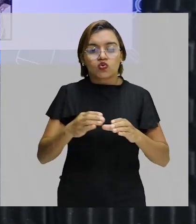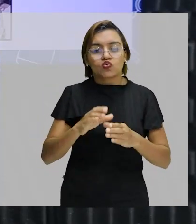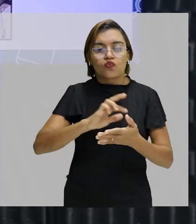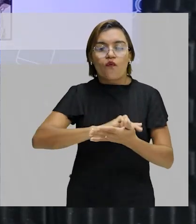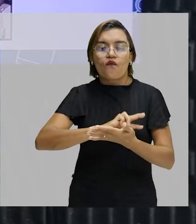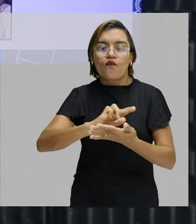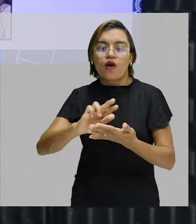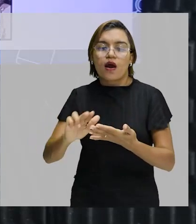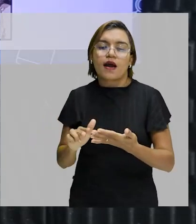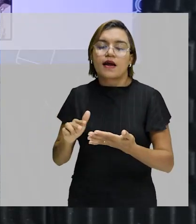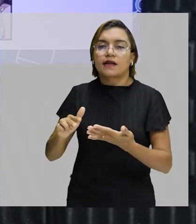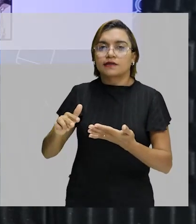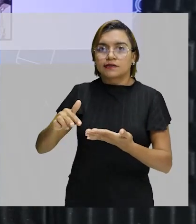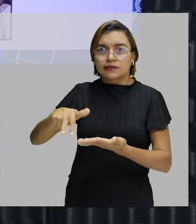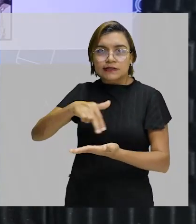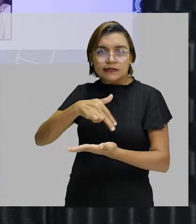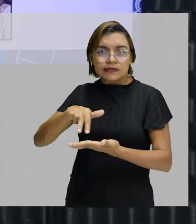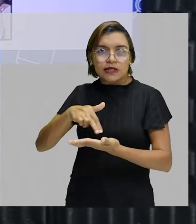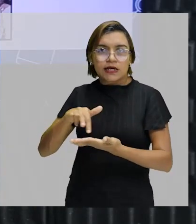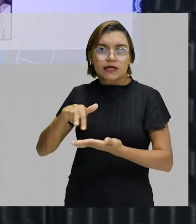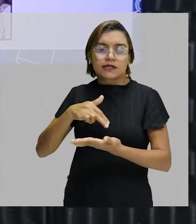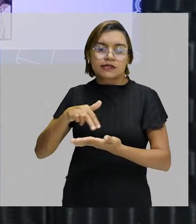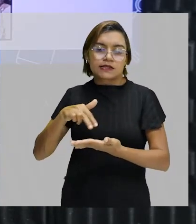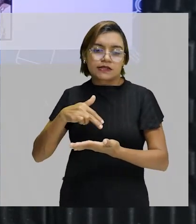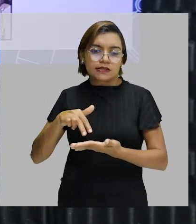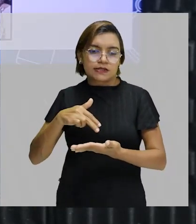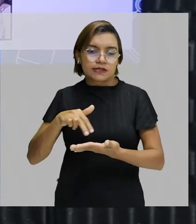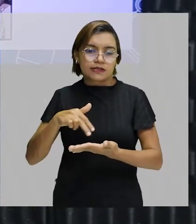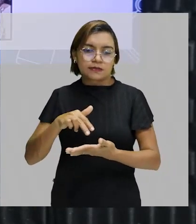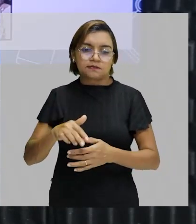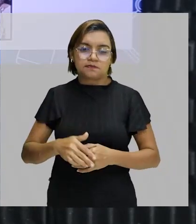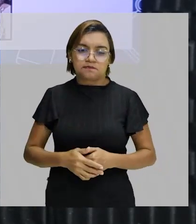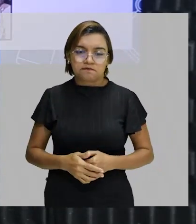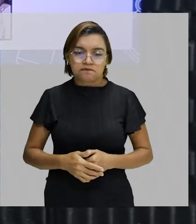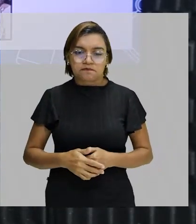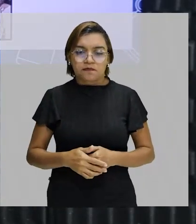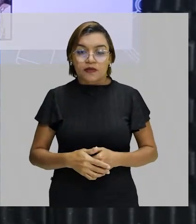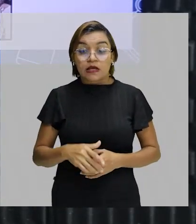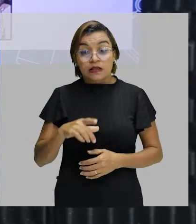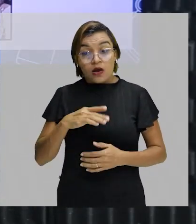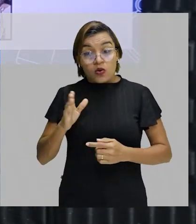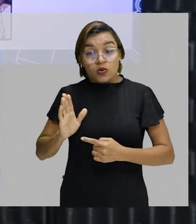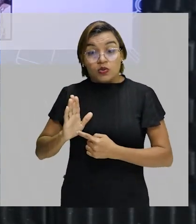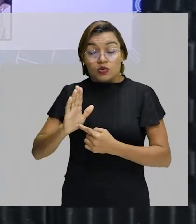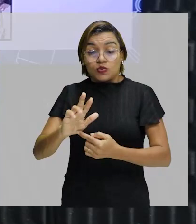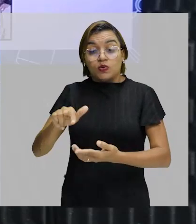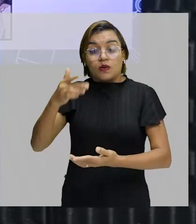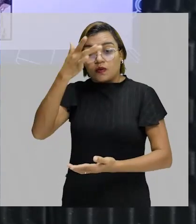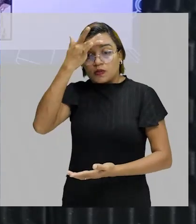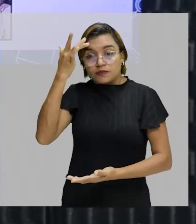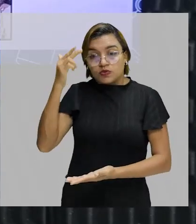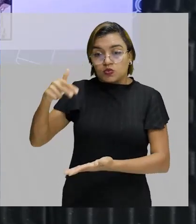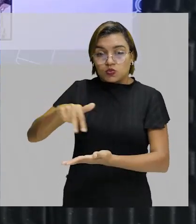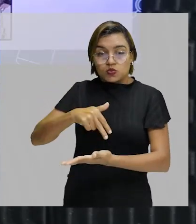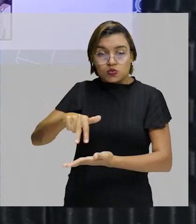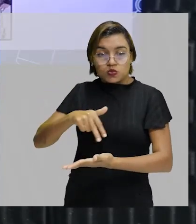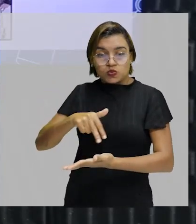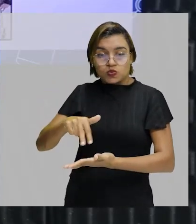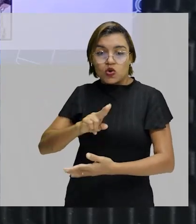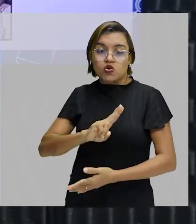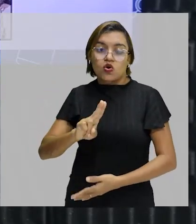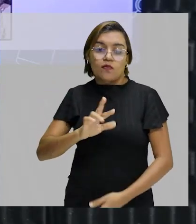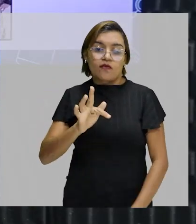de natureza popular. Nessa manifestação, os dançarinos recebem o nome de folgadores